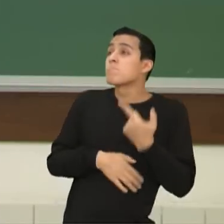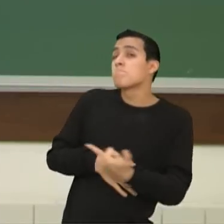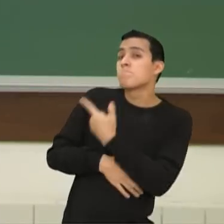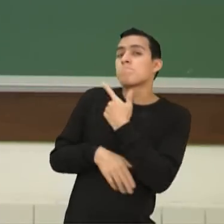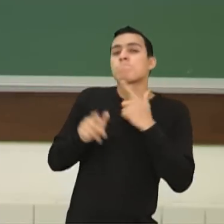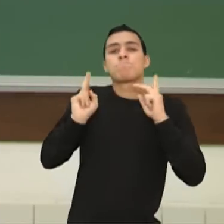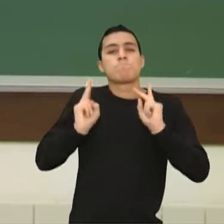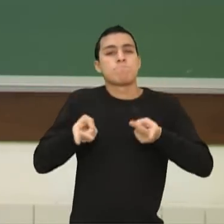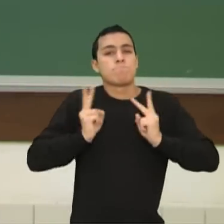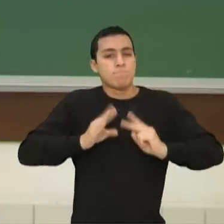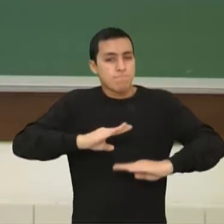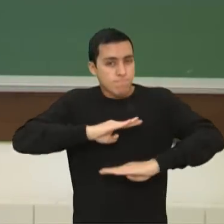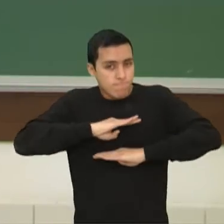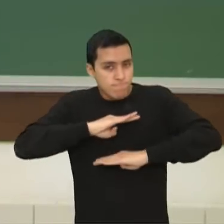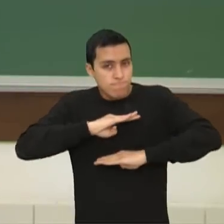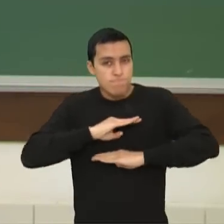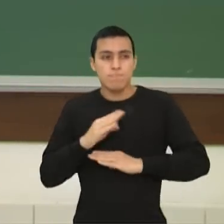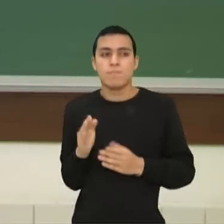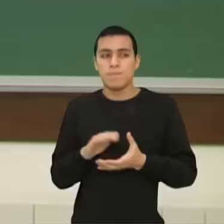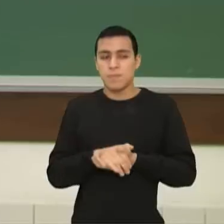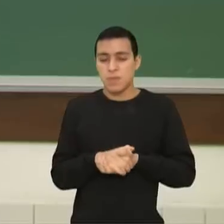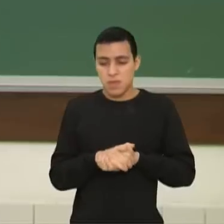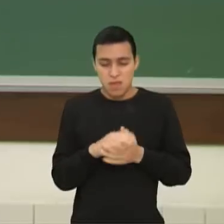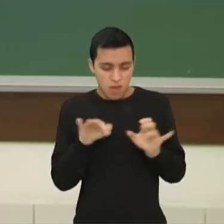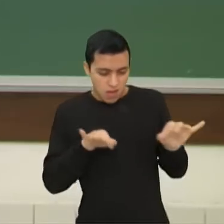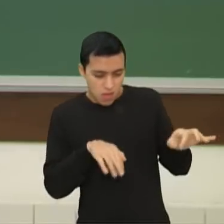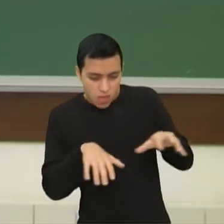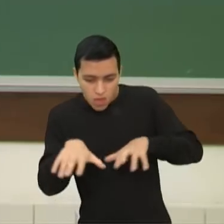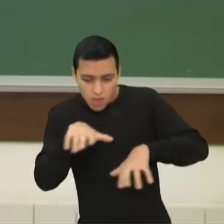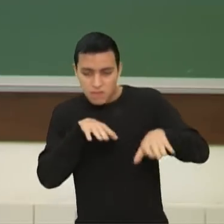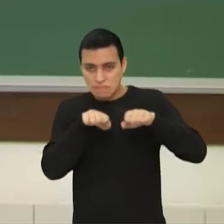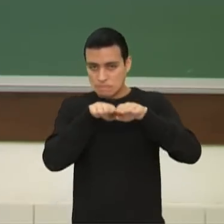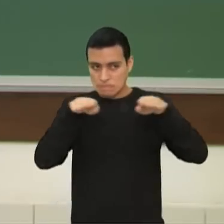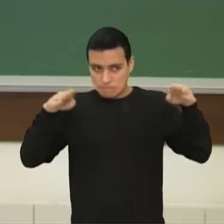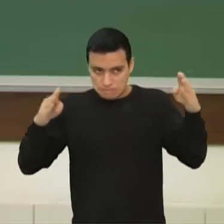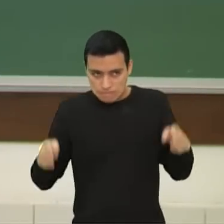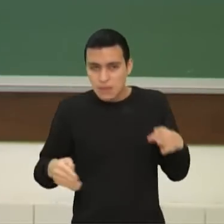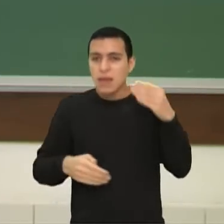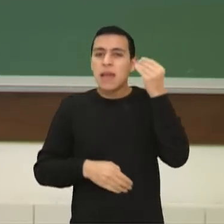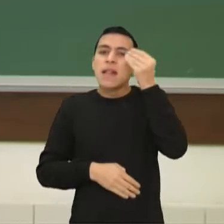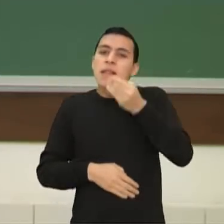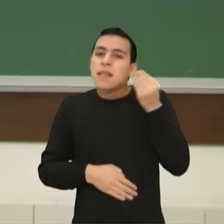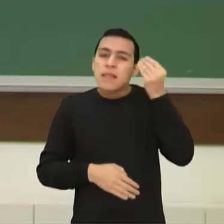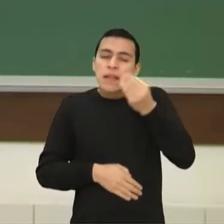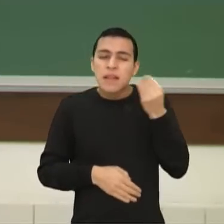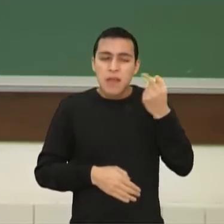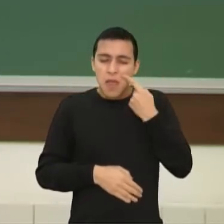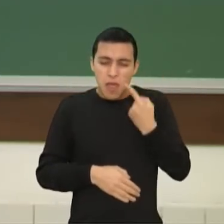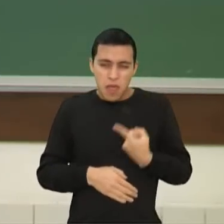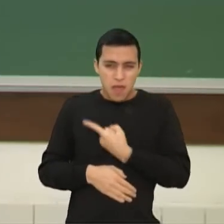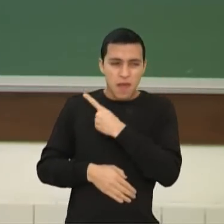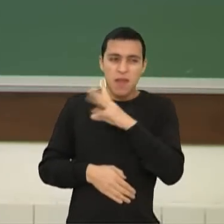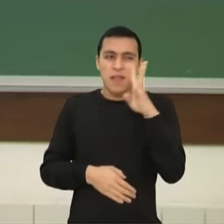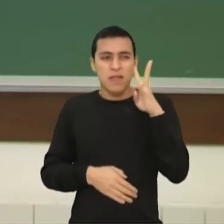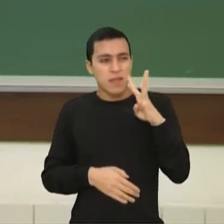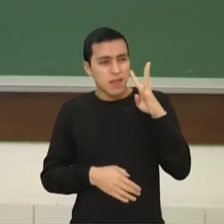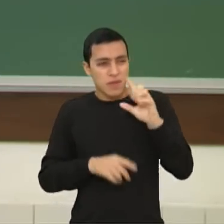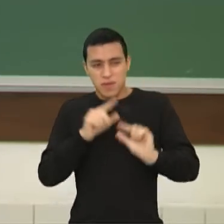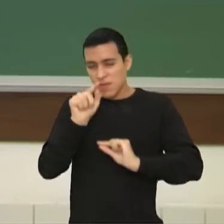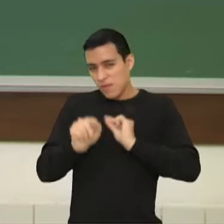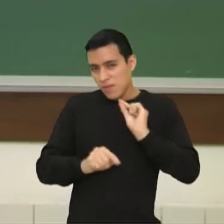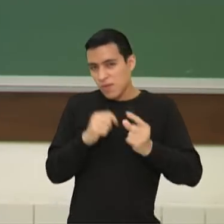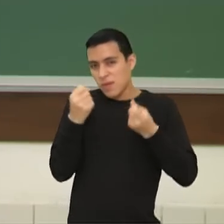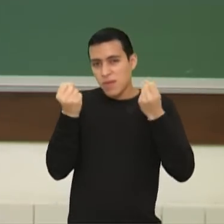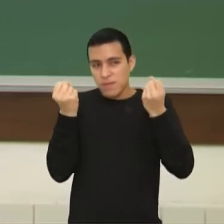mesma situação. Então, vamos arrumar aqui minha bancada das experiências e olha aqui que eu trouxe para